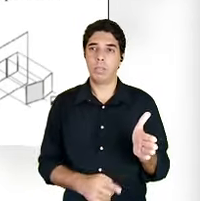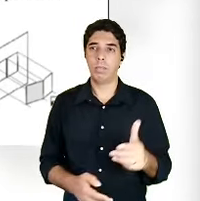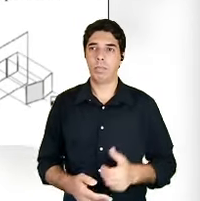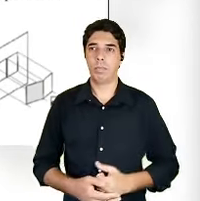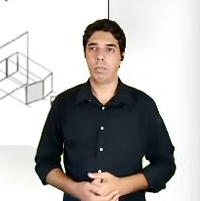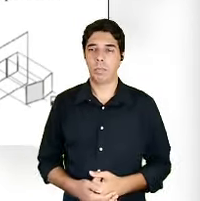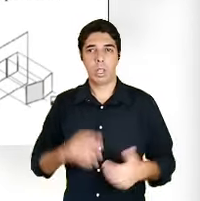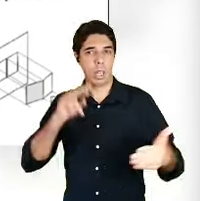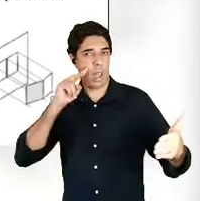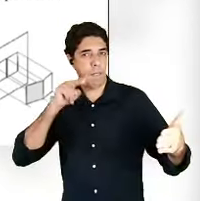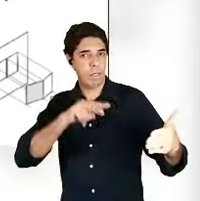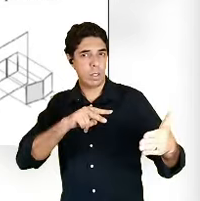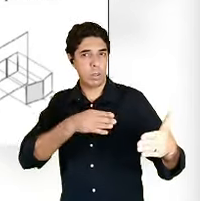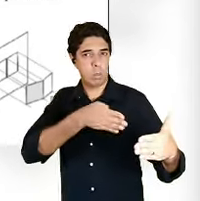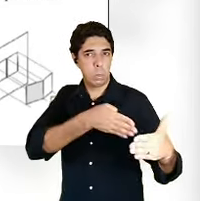essa visão